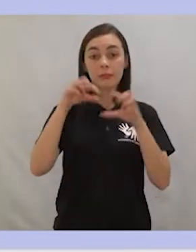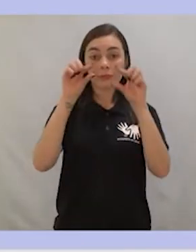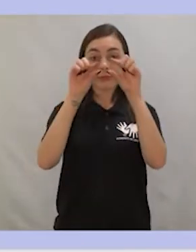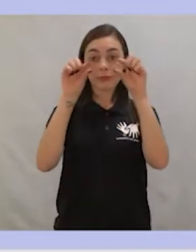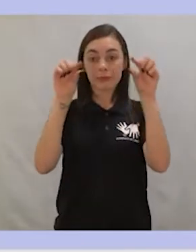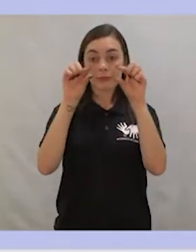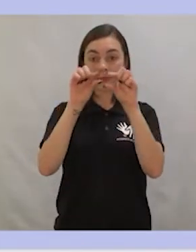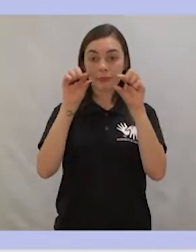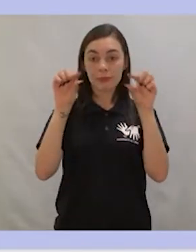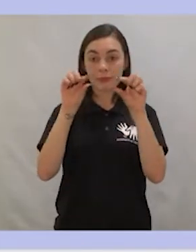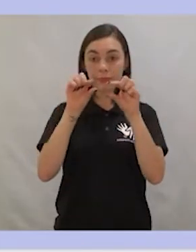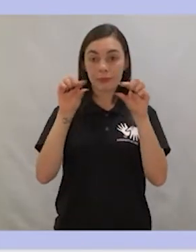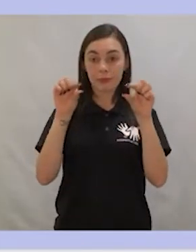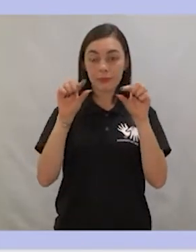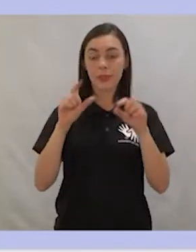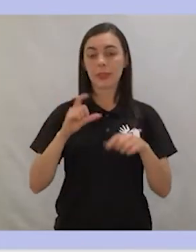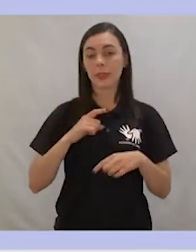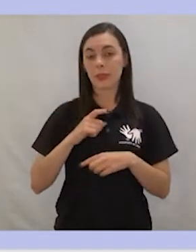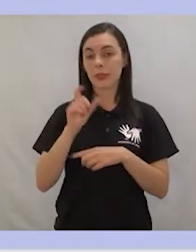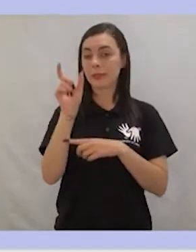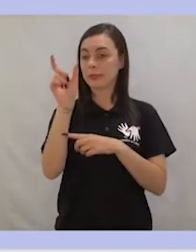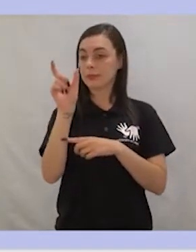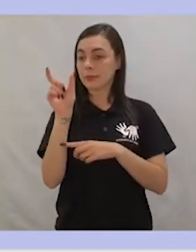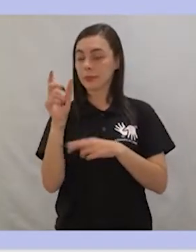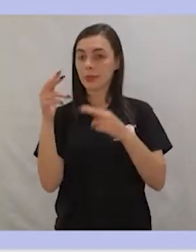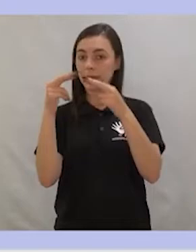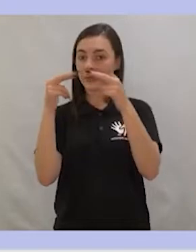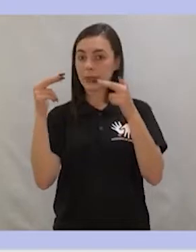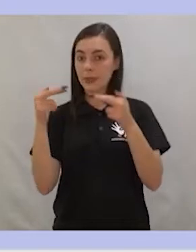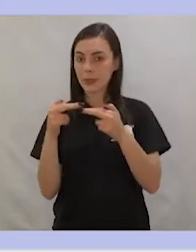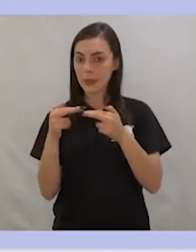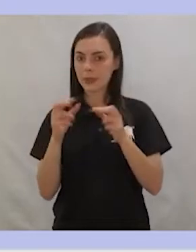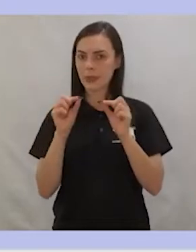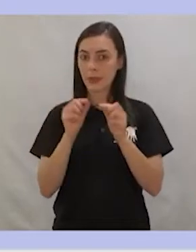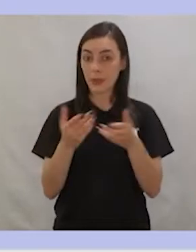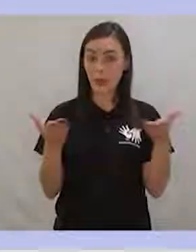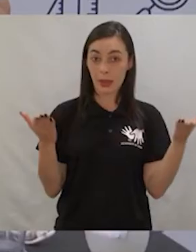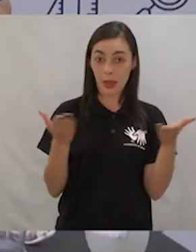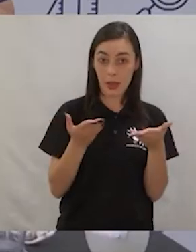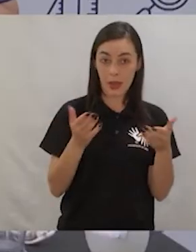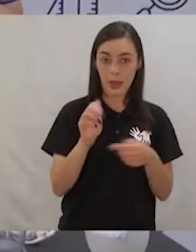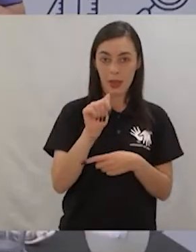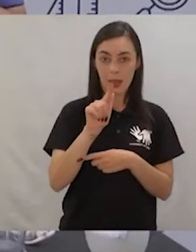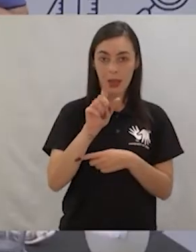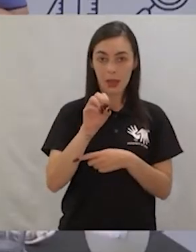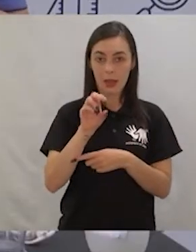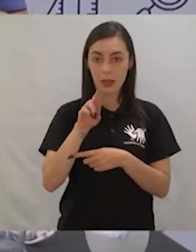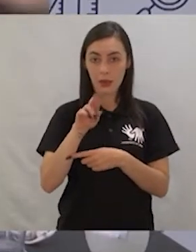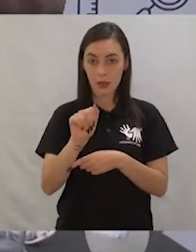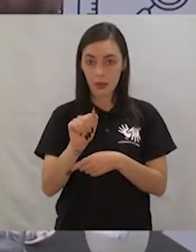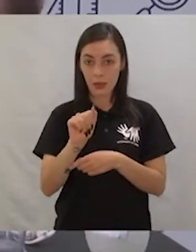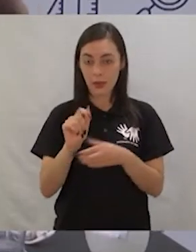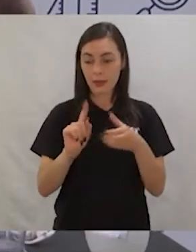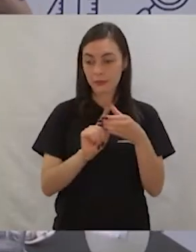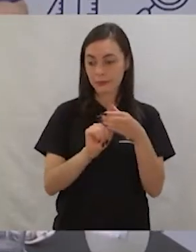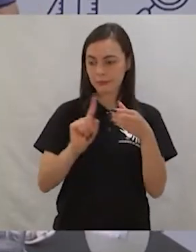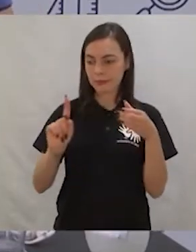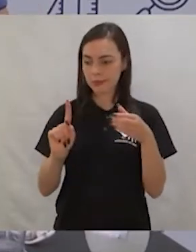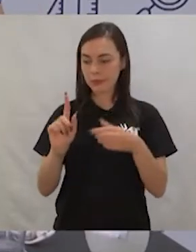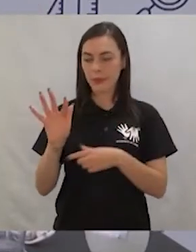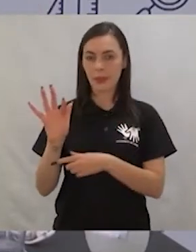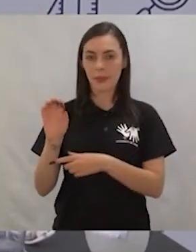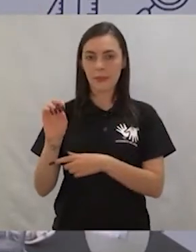Álvaro, ele colocou as palavras que rimam. No caso, agora rima com